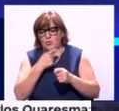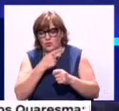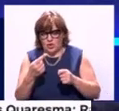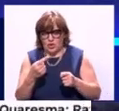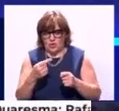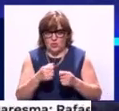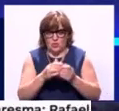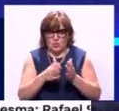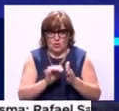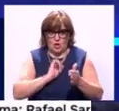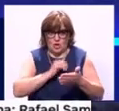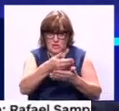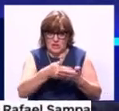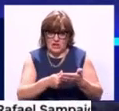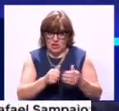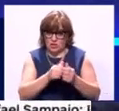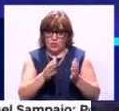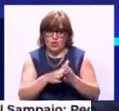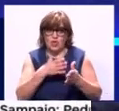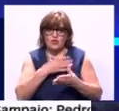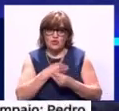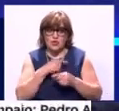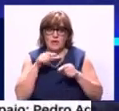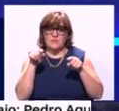que estão comigo na nossa lista, nós gostamos